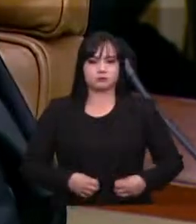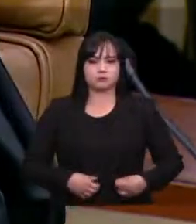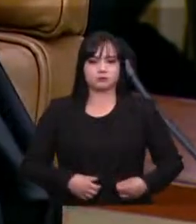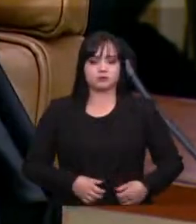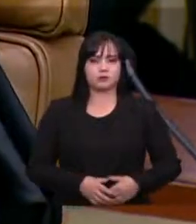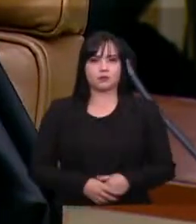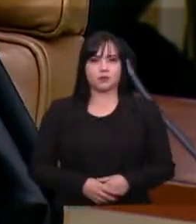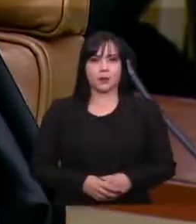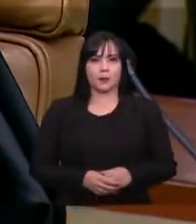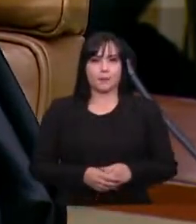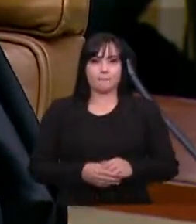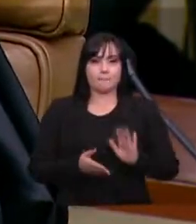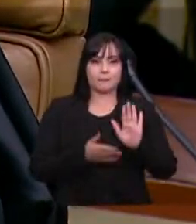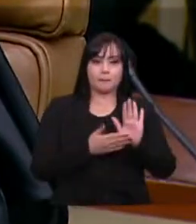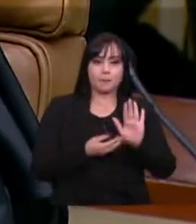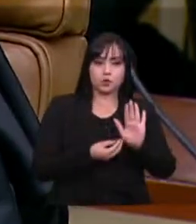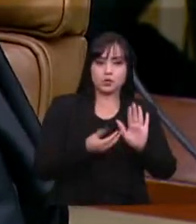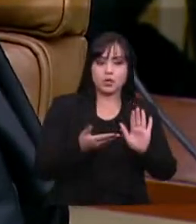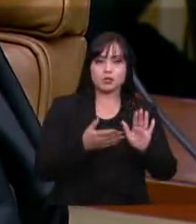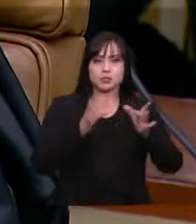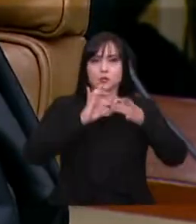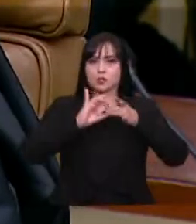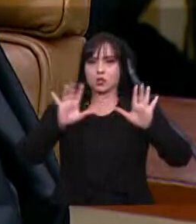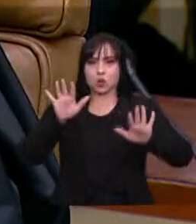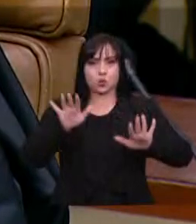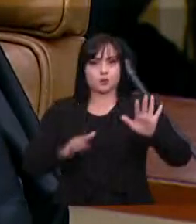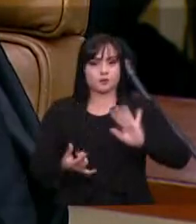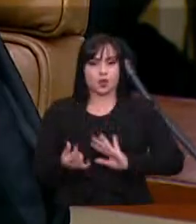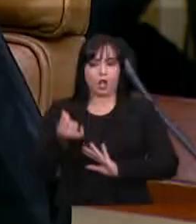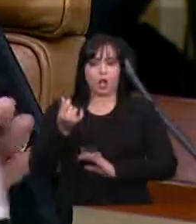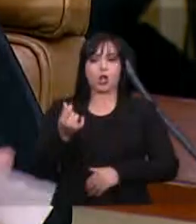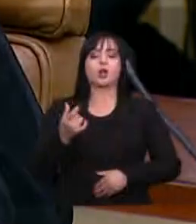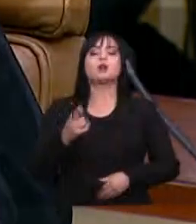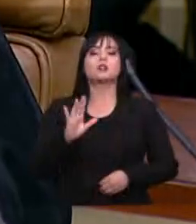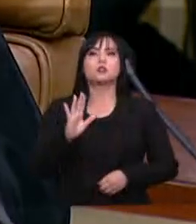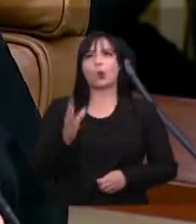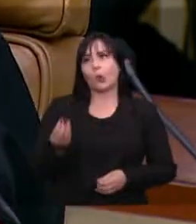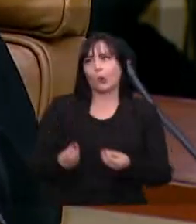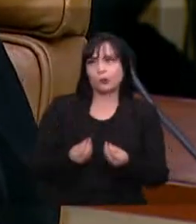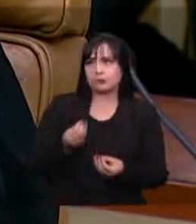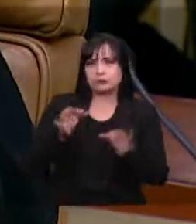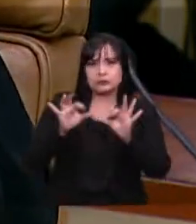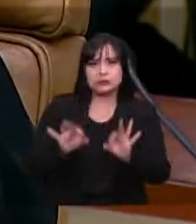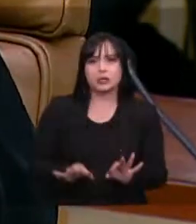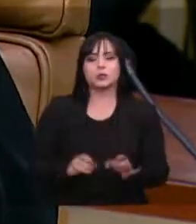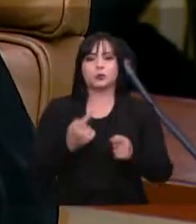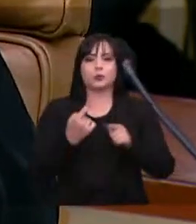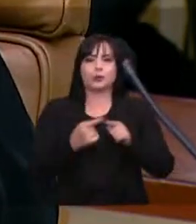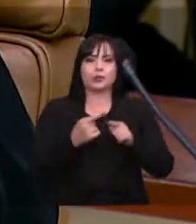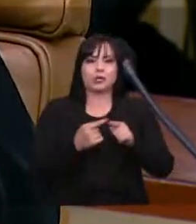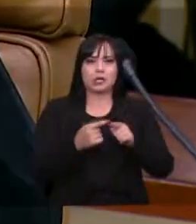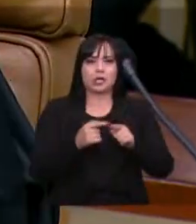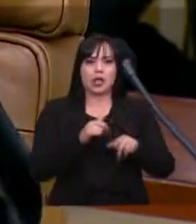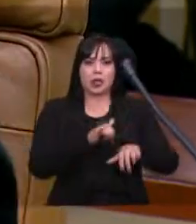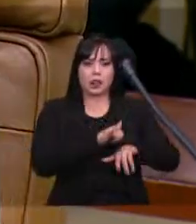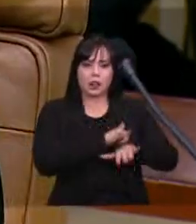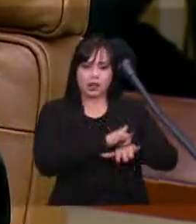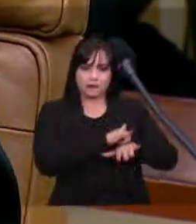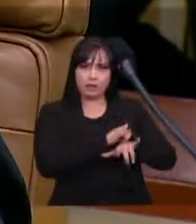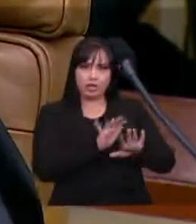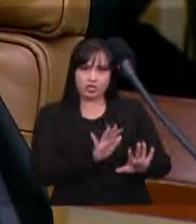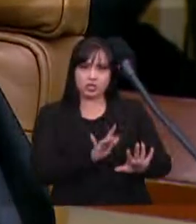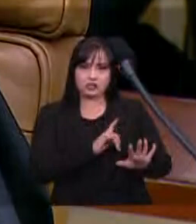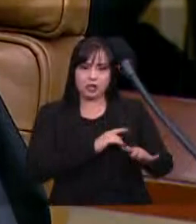proporcionando-lhe a disponibilização de Tais valores como sinistros fossem Pois exatamente a lavagem